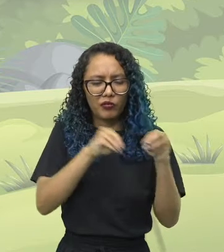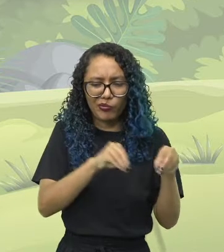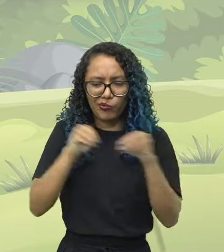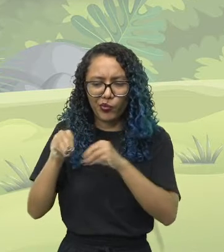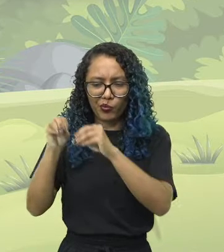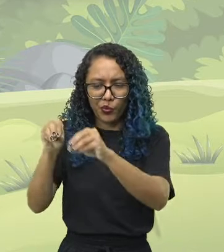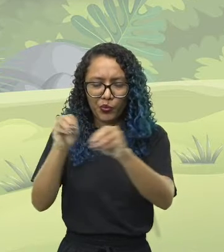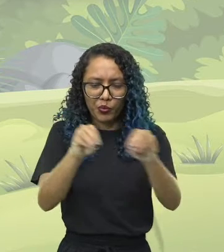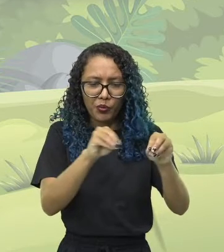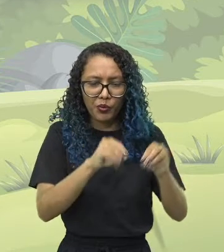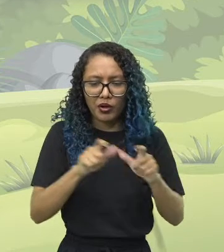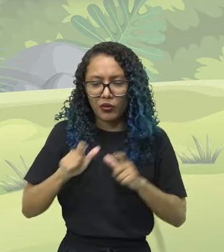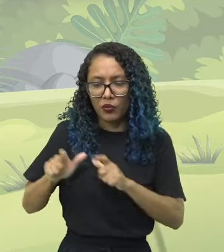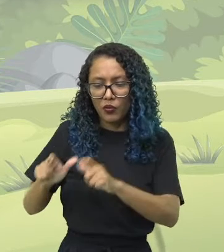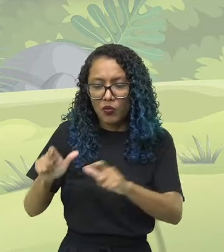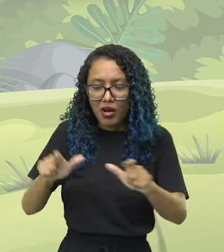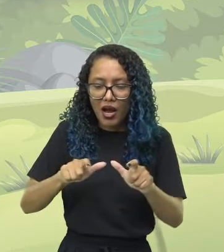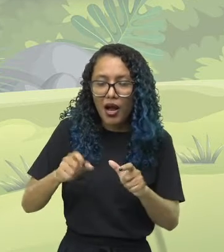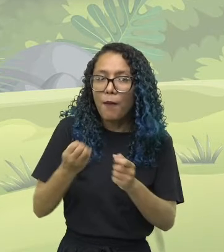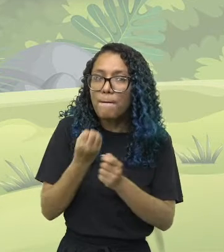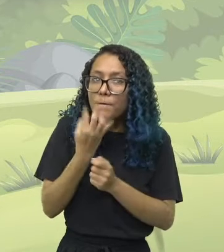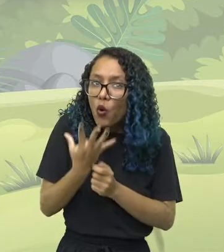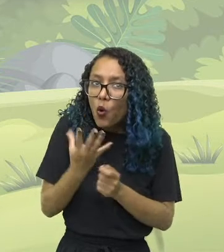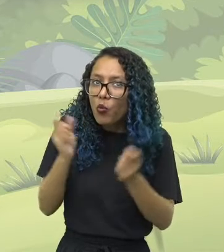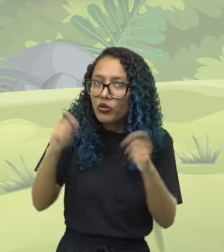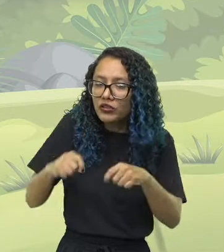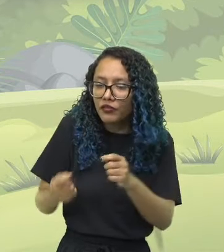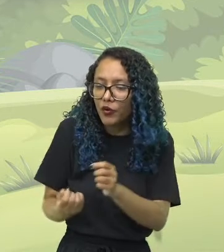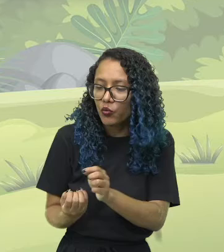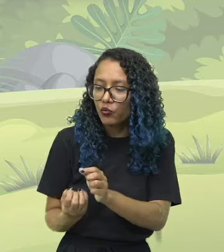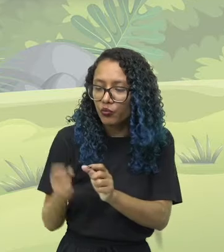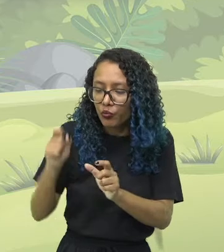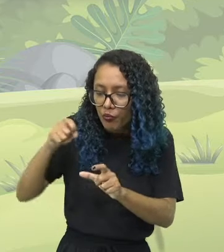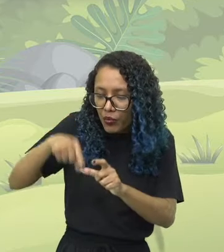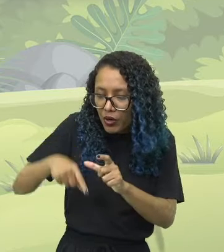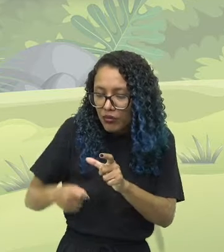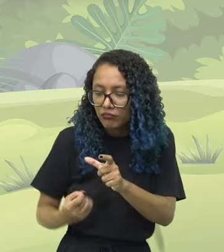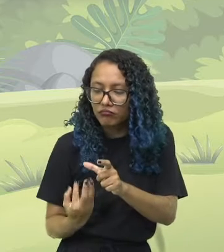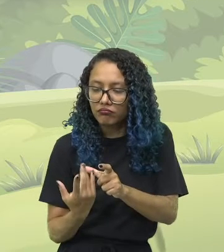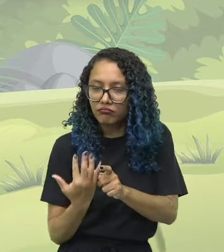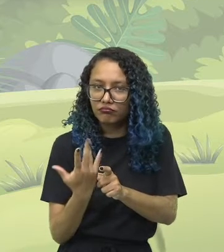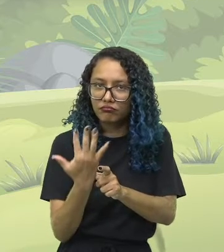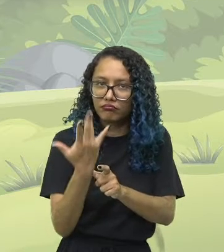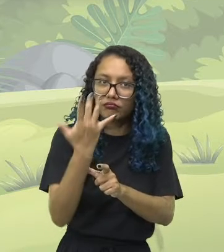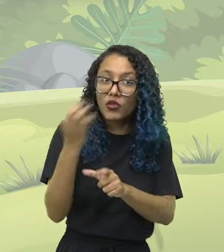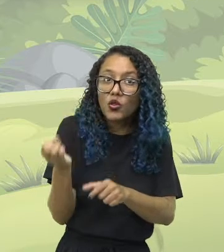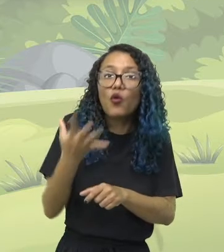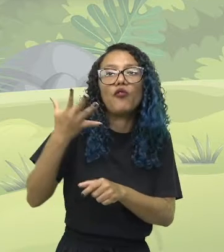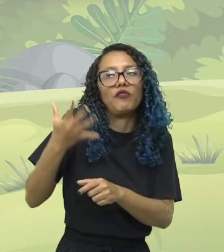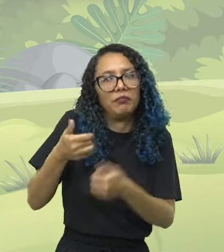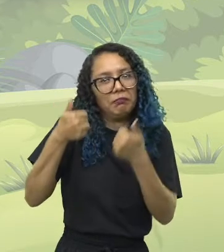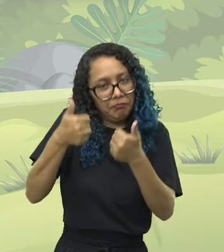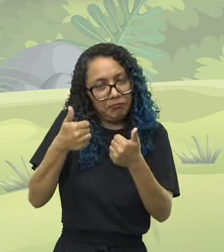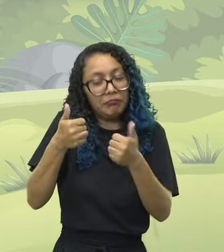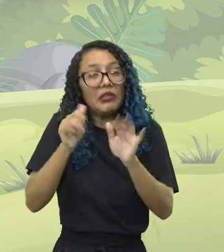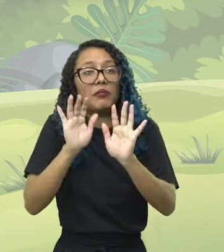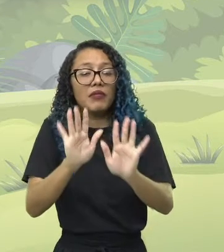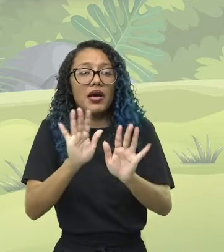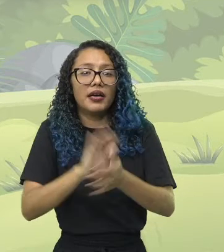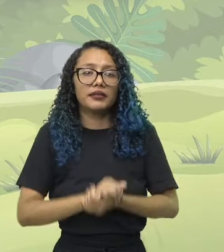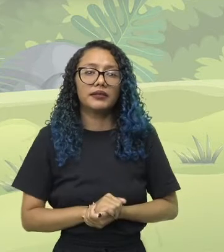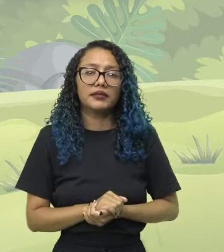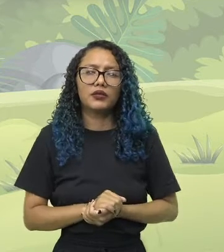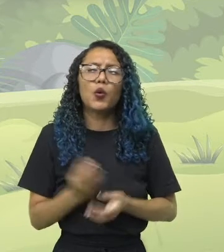encontrar outros locais com boas condições para germinar e dar origem a novas plantas. Mas como acontece